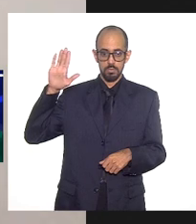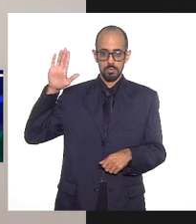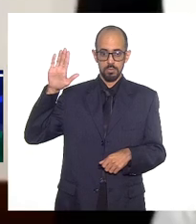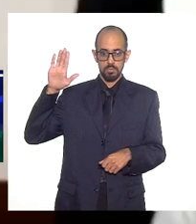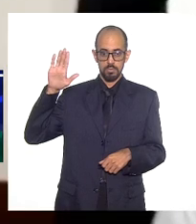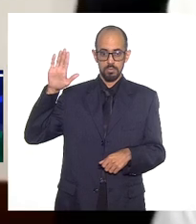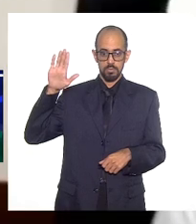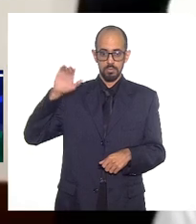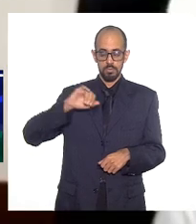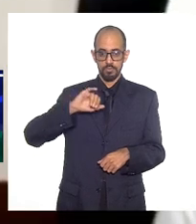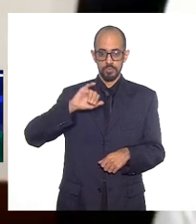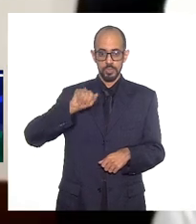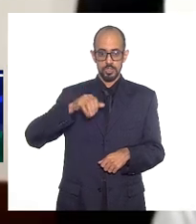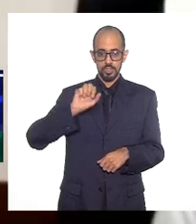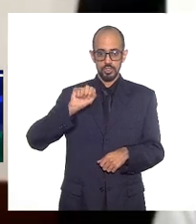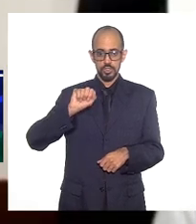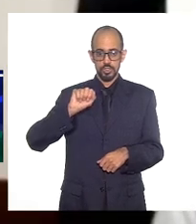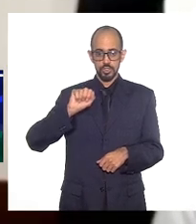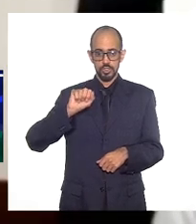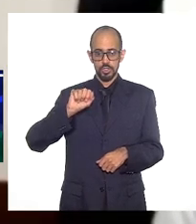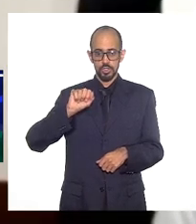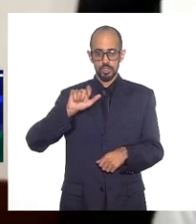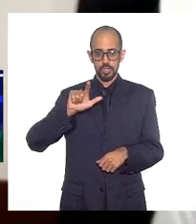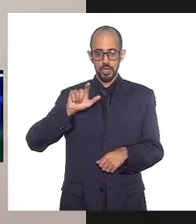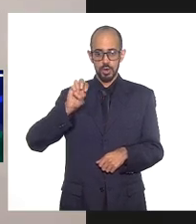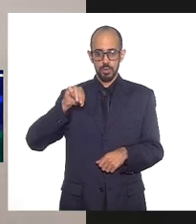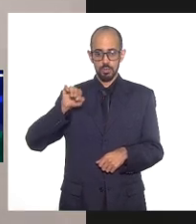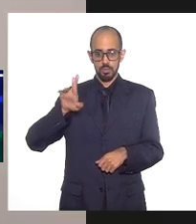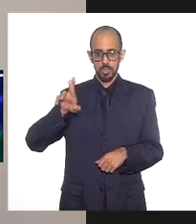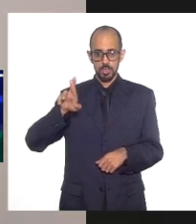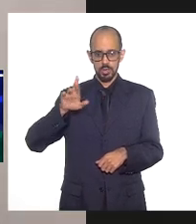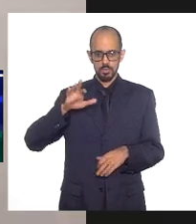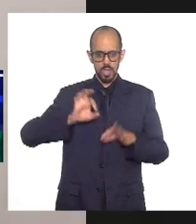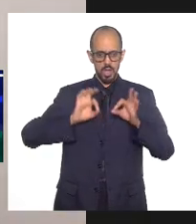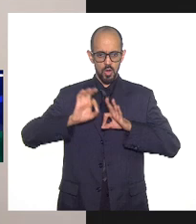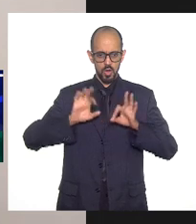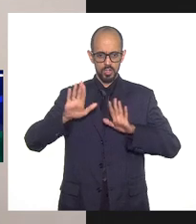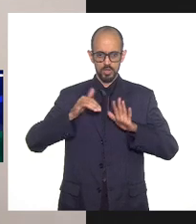presidente. Jaumir Júnior. Sim, Jaumir. Pela ordem, pela ordem.